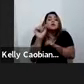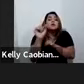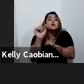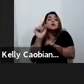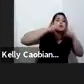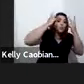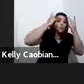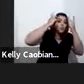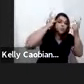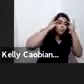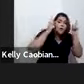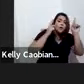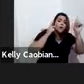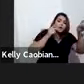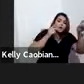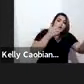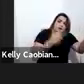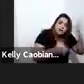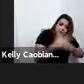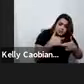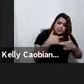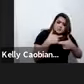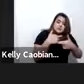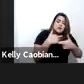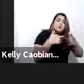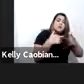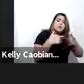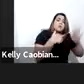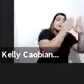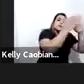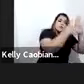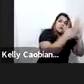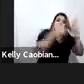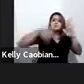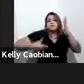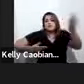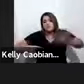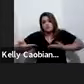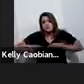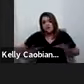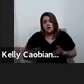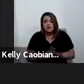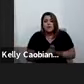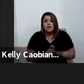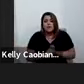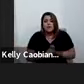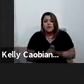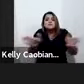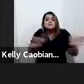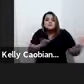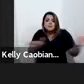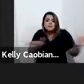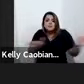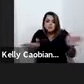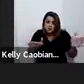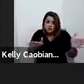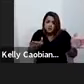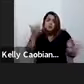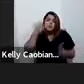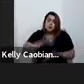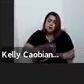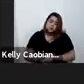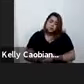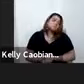relações entre trabalhadores e empresa, trabalhadores e sindicato, sindicato e empresa, e é